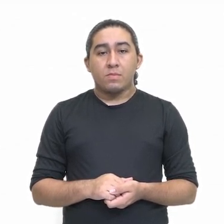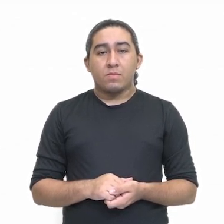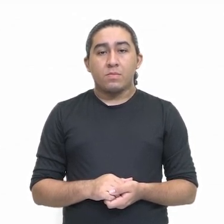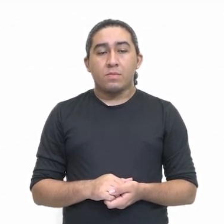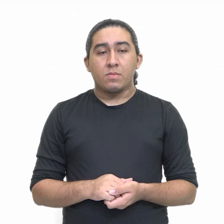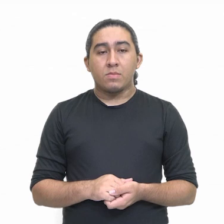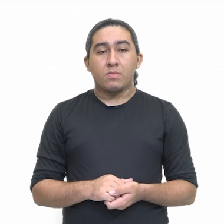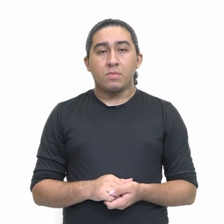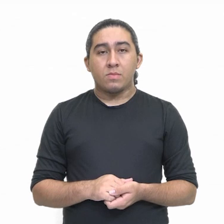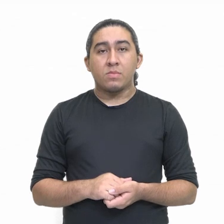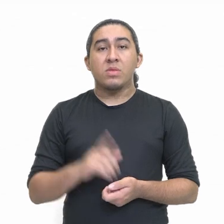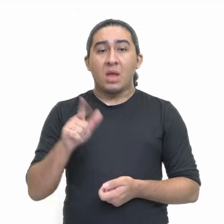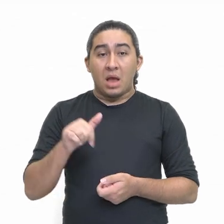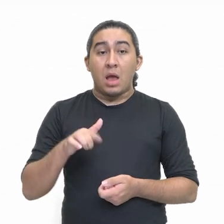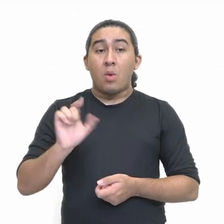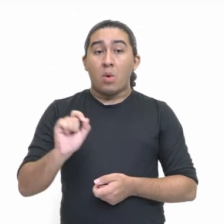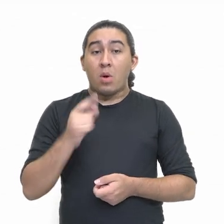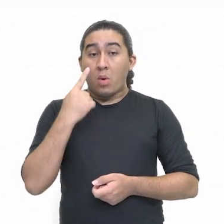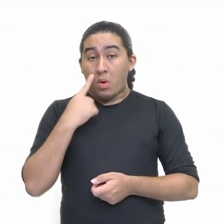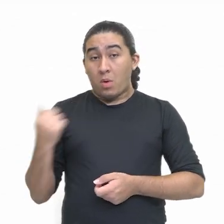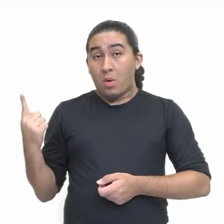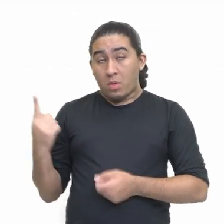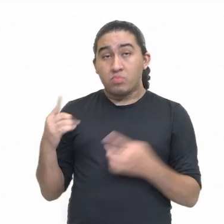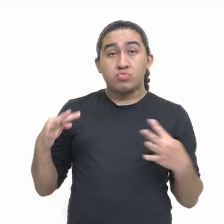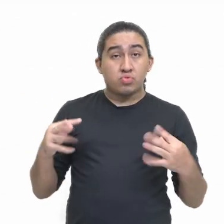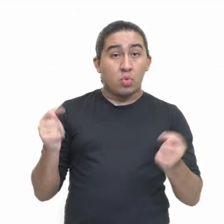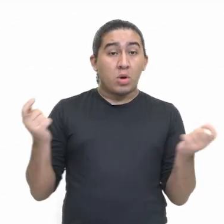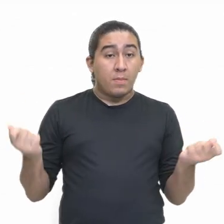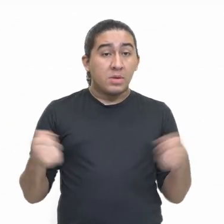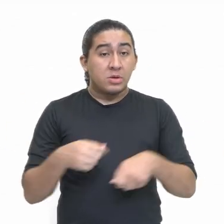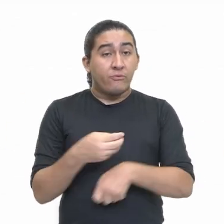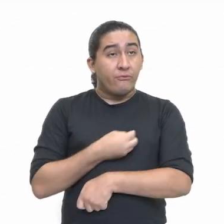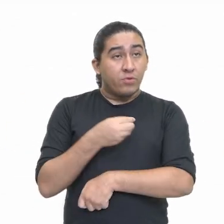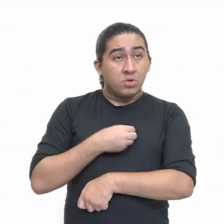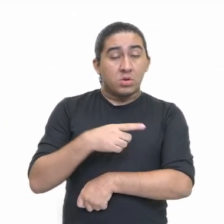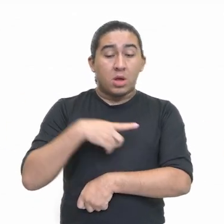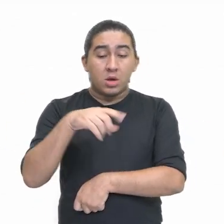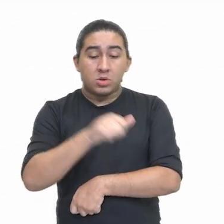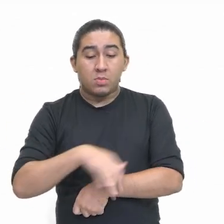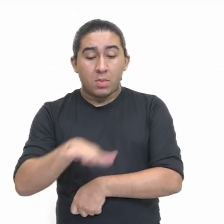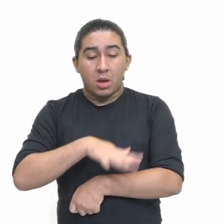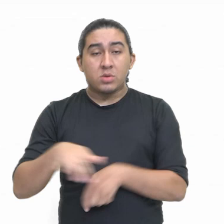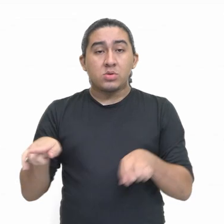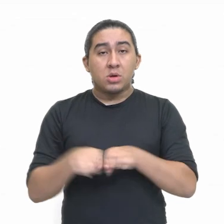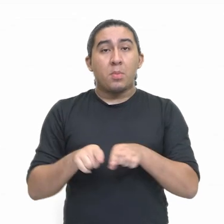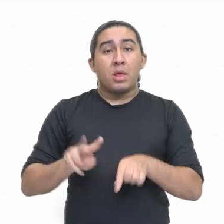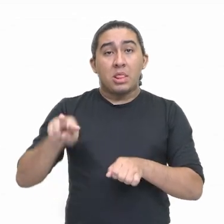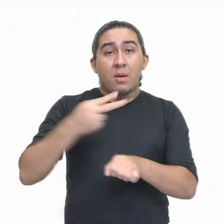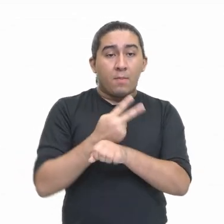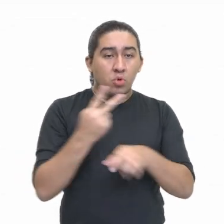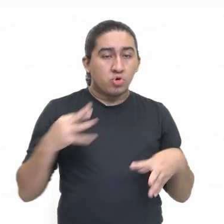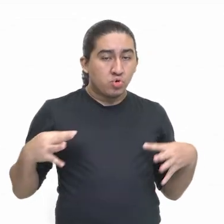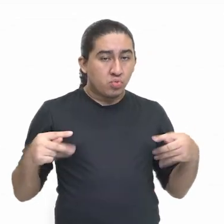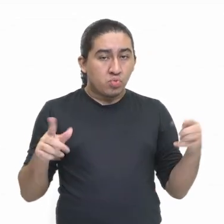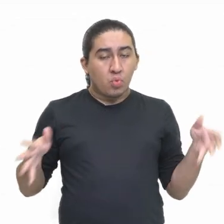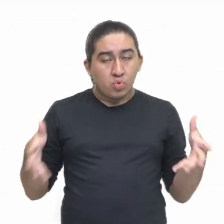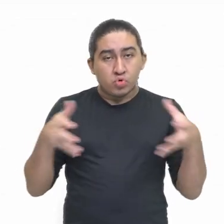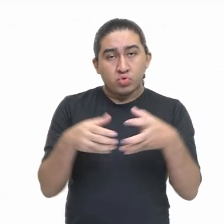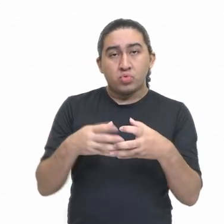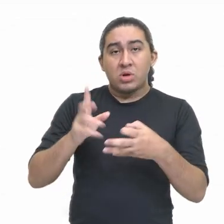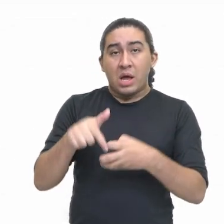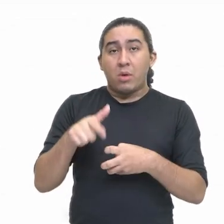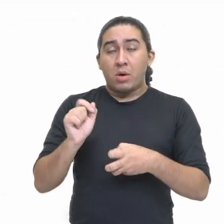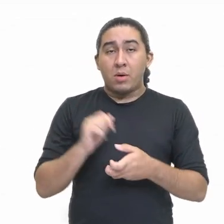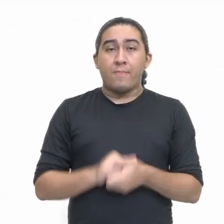eles estão todas as condições de vida dos seres vivos aí e eles vão formar a biosfera né a